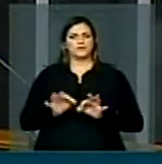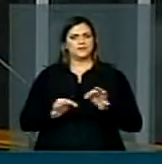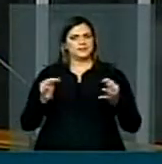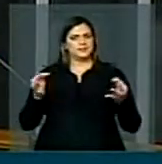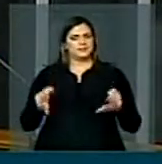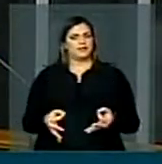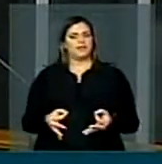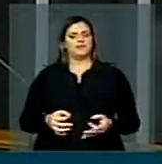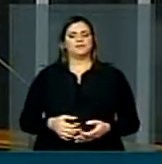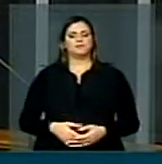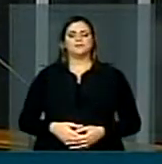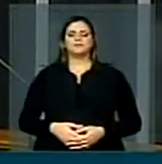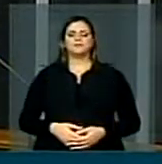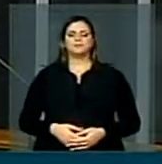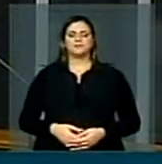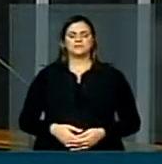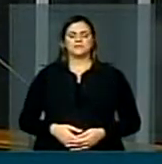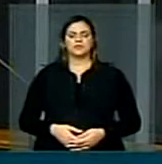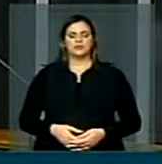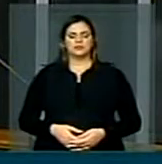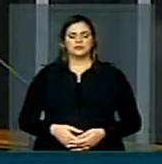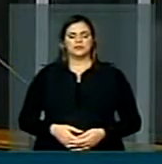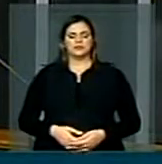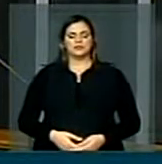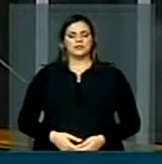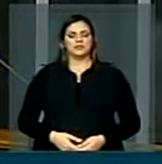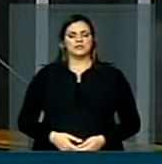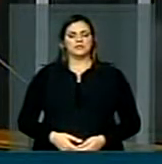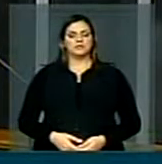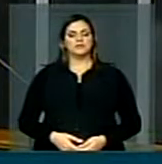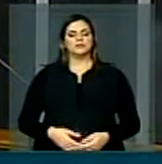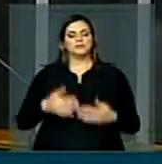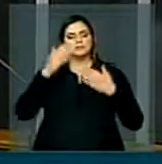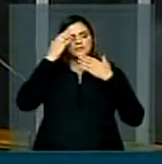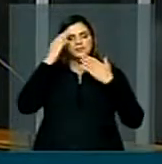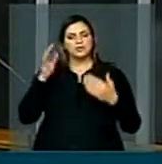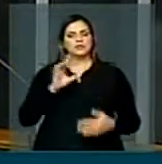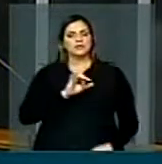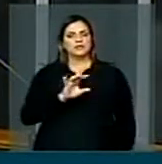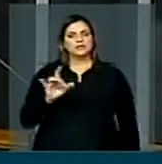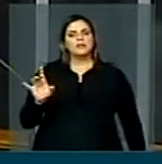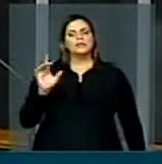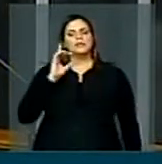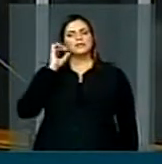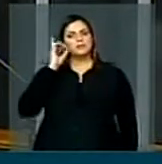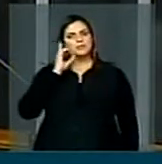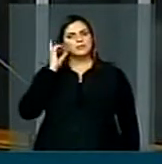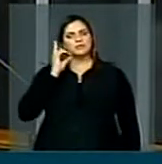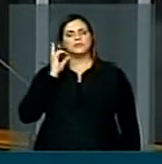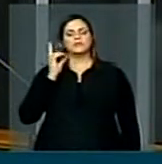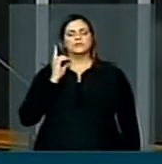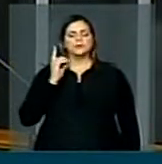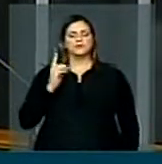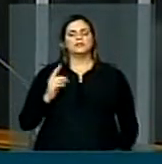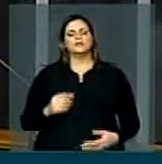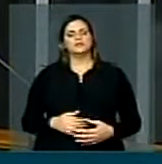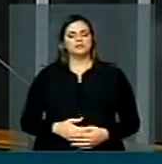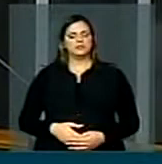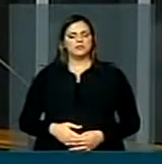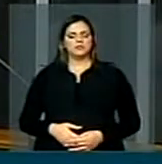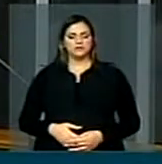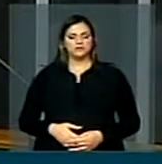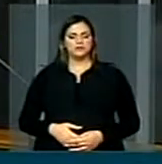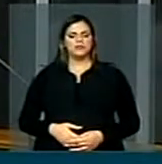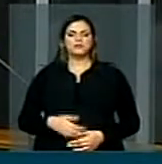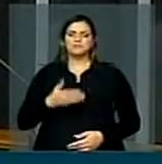categoria. Portanto, concluo aqui, senhor presidente, agradecendo a cada parlamentar, inclusive a Vossa Excelência, que assinou esta frente parlamentar, que